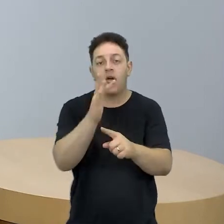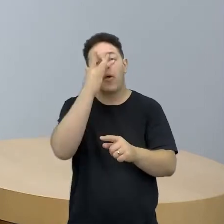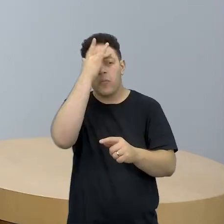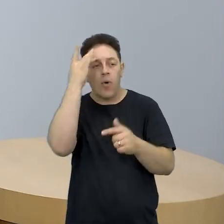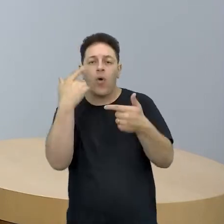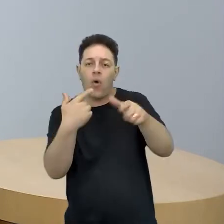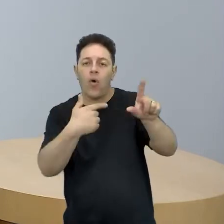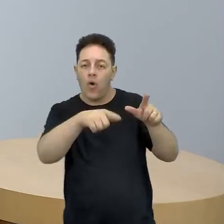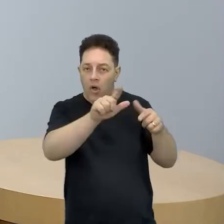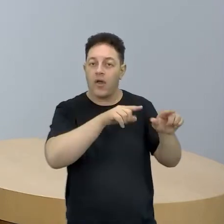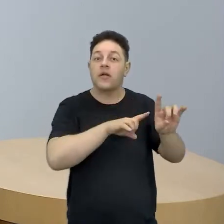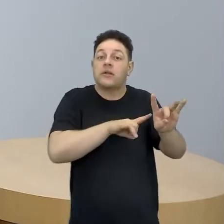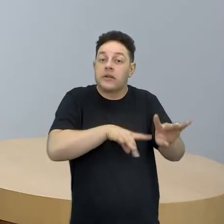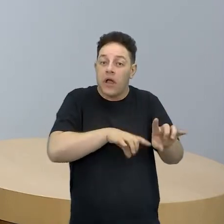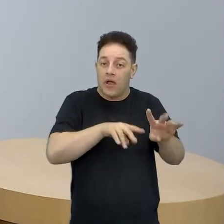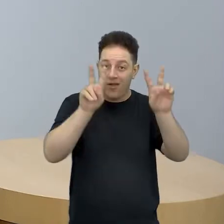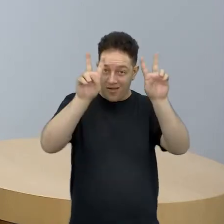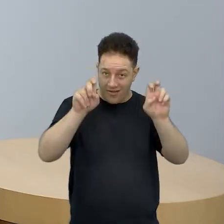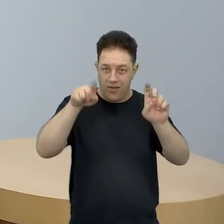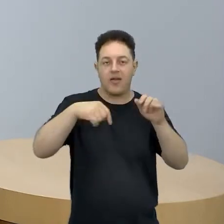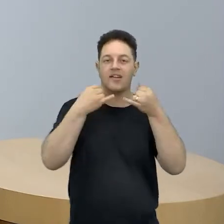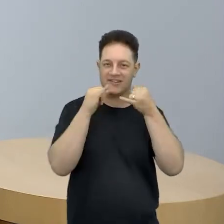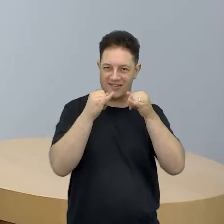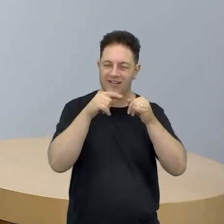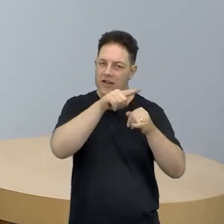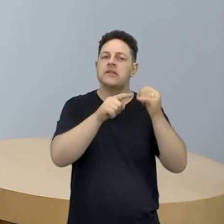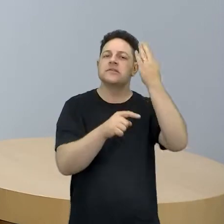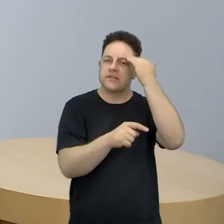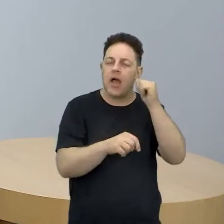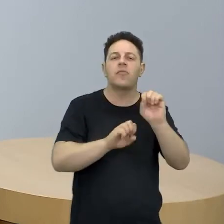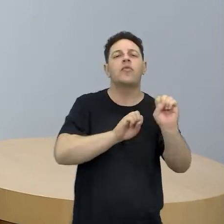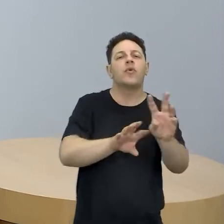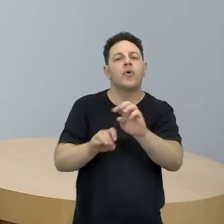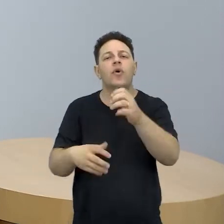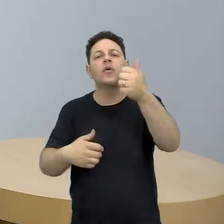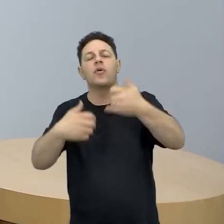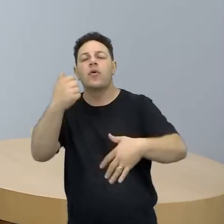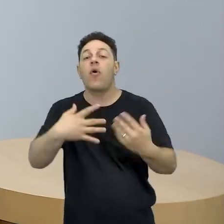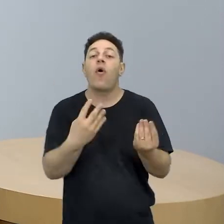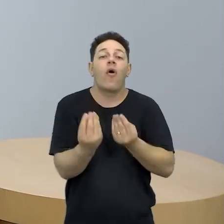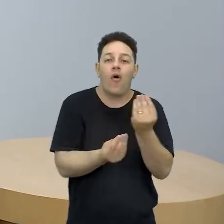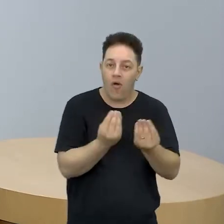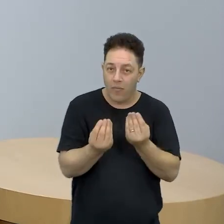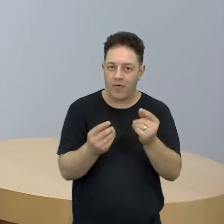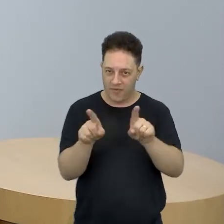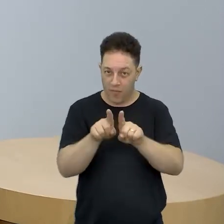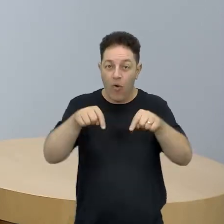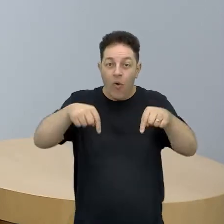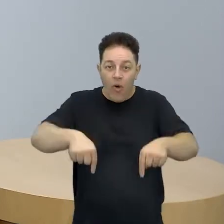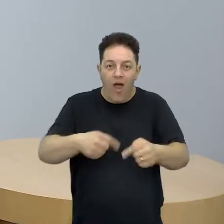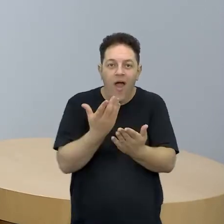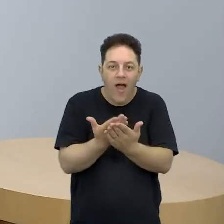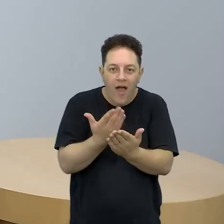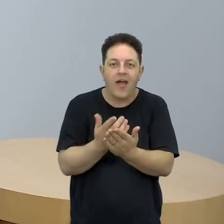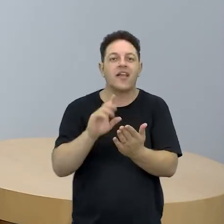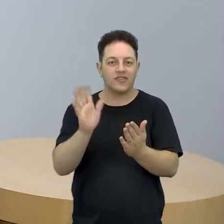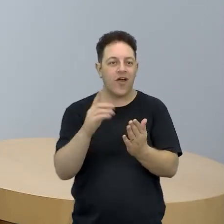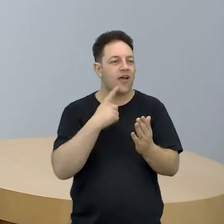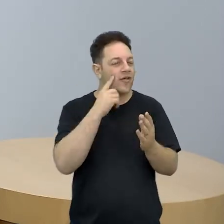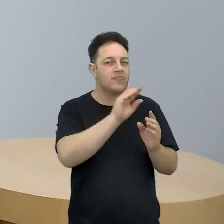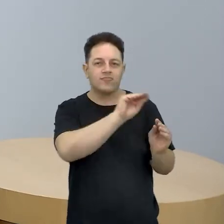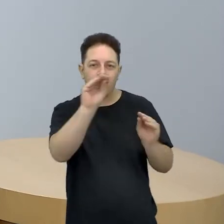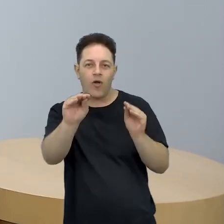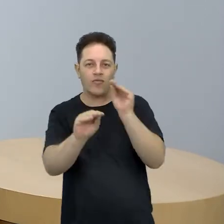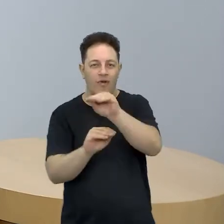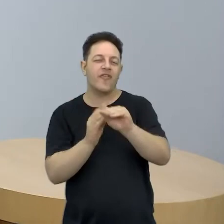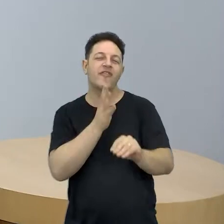pessoas, alguns técnicos, né, de eletricista dão aula sobre isso. Inclusive, para a aula de hoje, eu fiz uns recortes aí que a gente